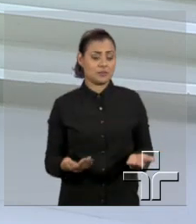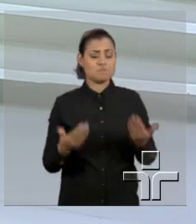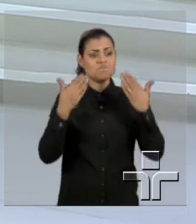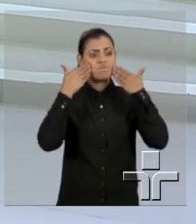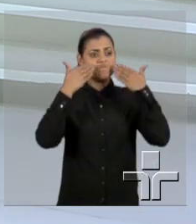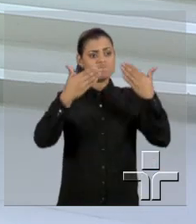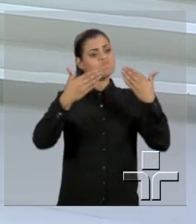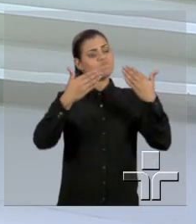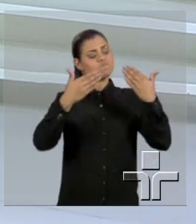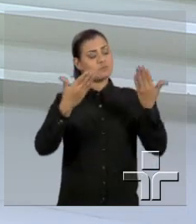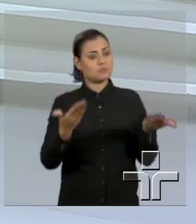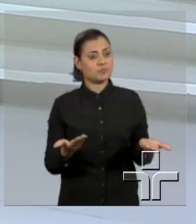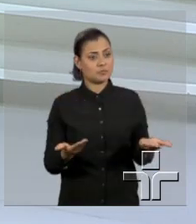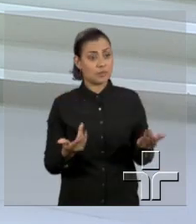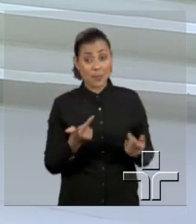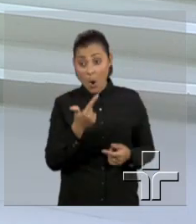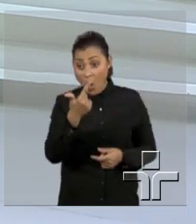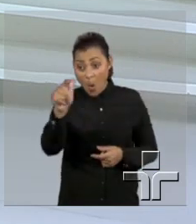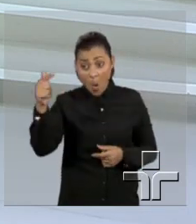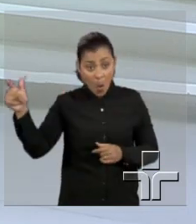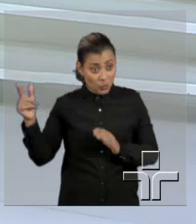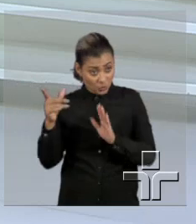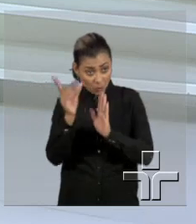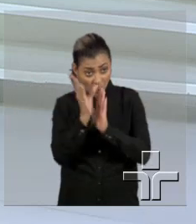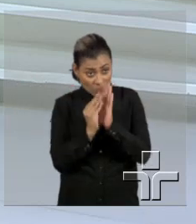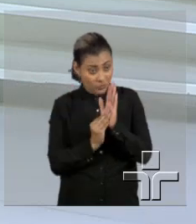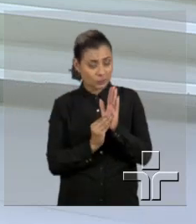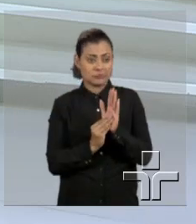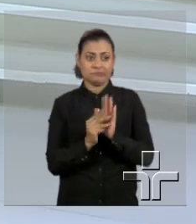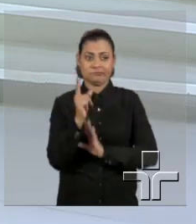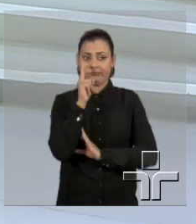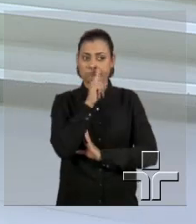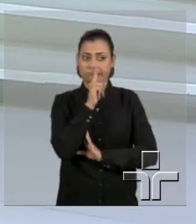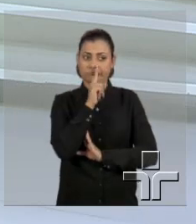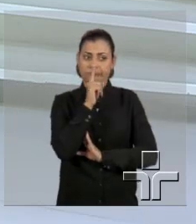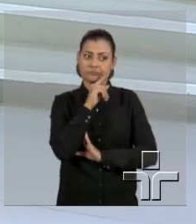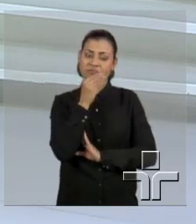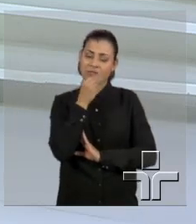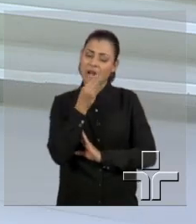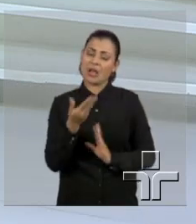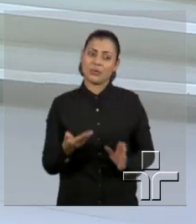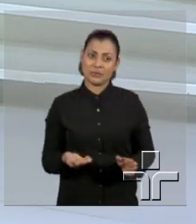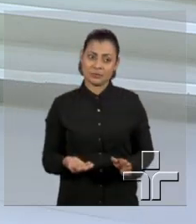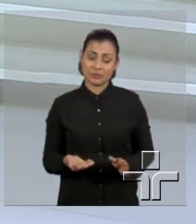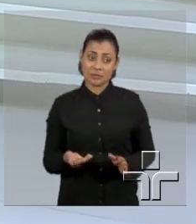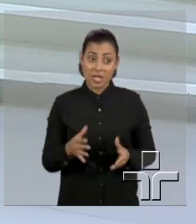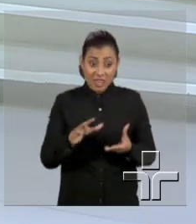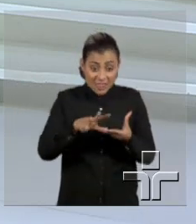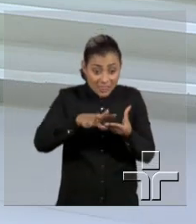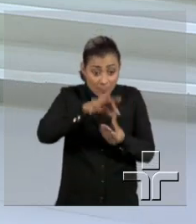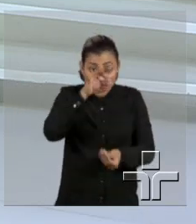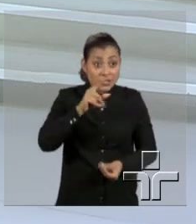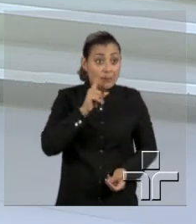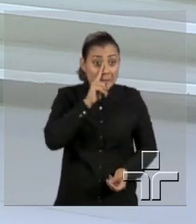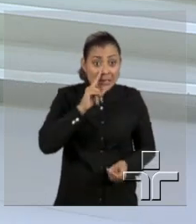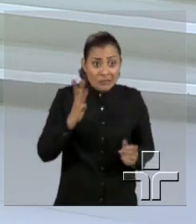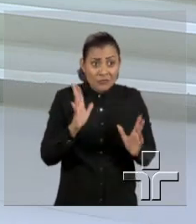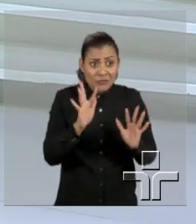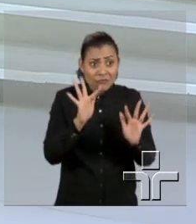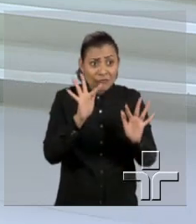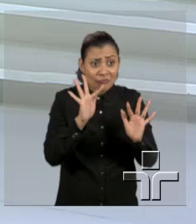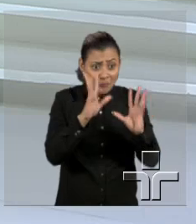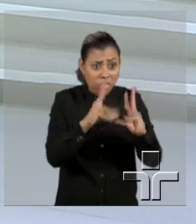Transparência. Agora, outros conteúdos estão a desejar. Nós vamos lá. A democracia não está em risco. Até